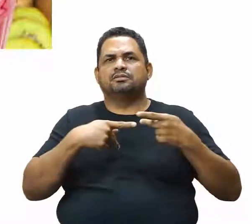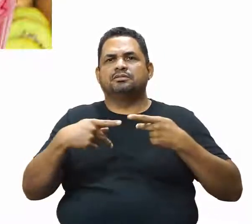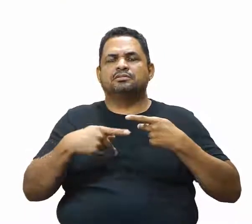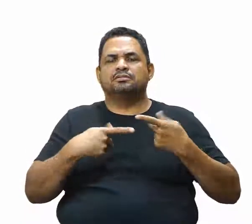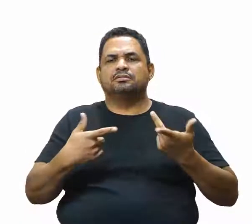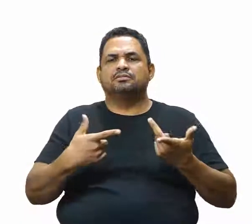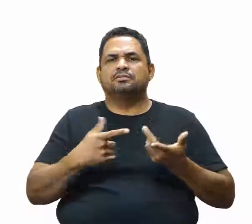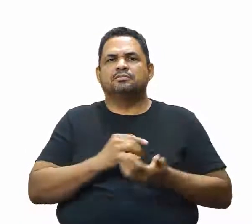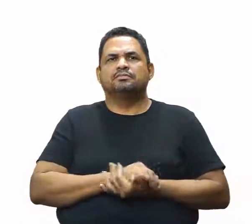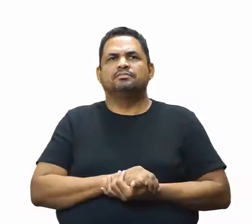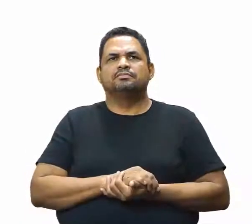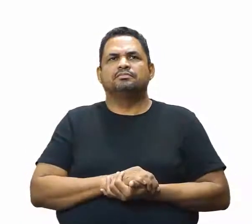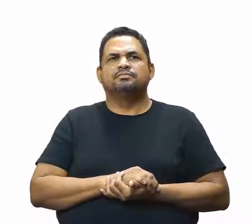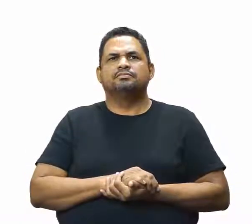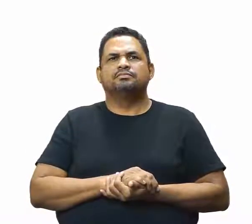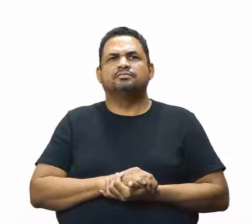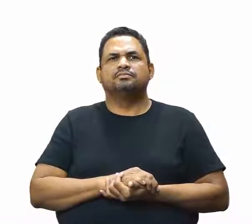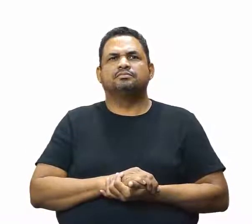planejamento.